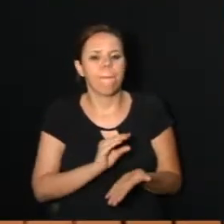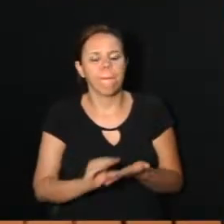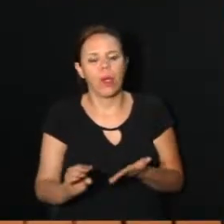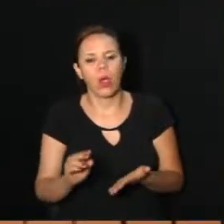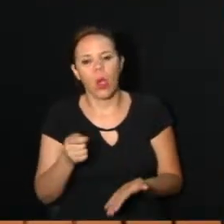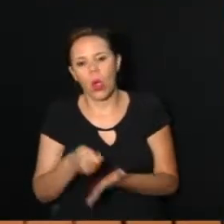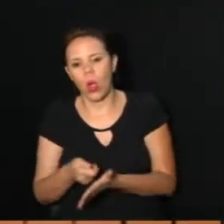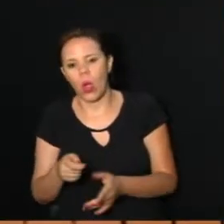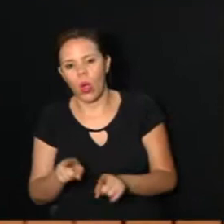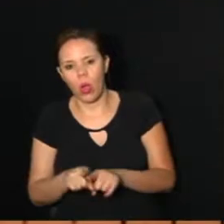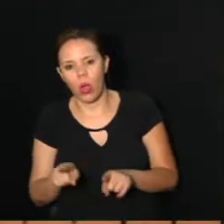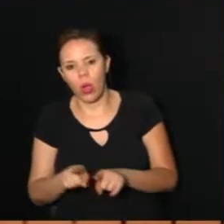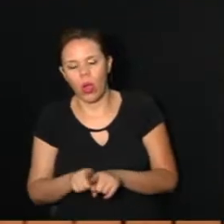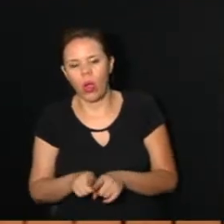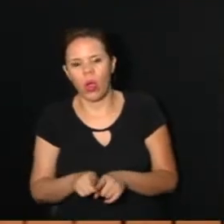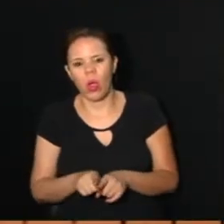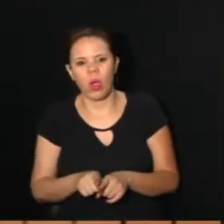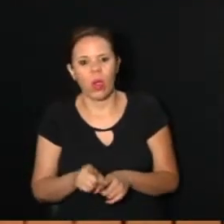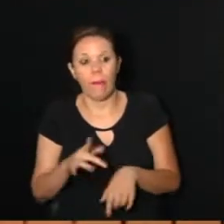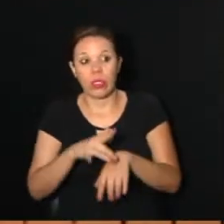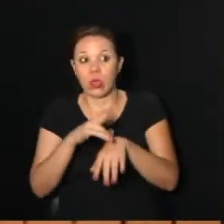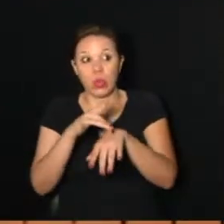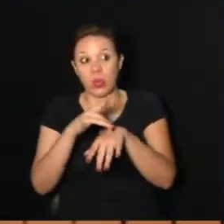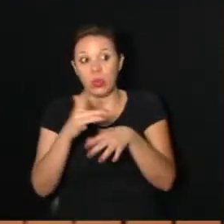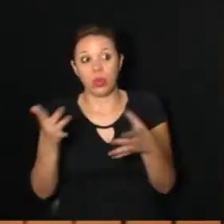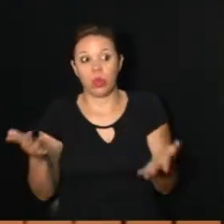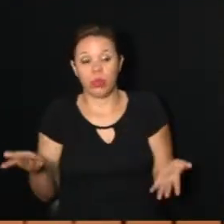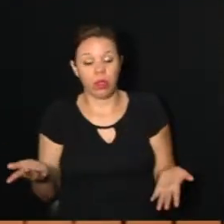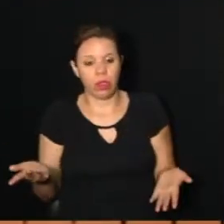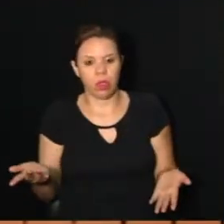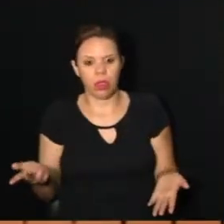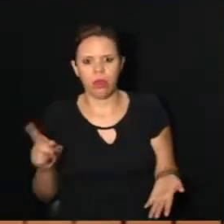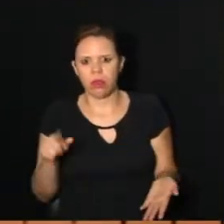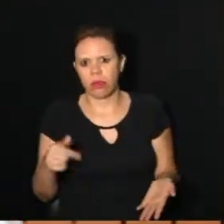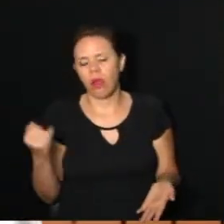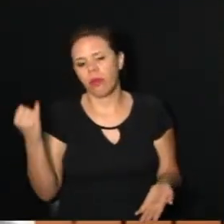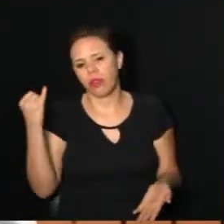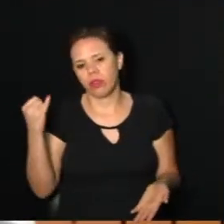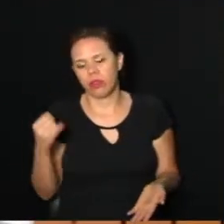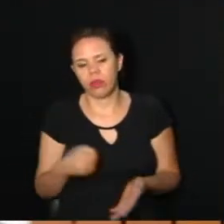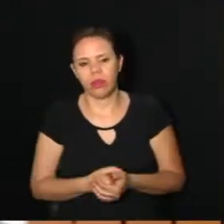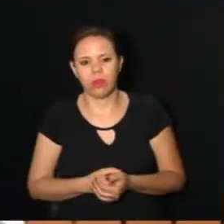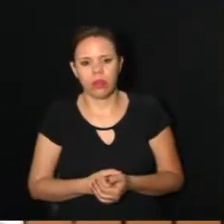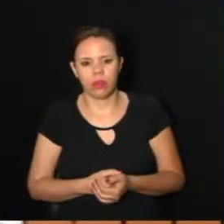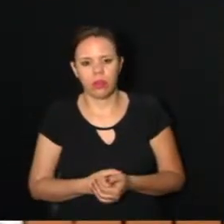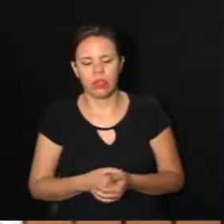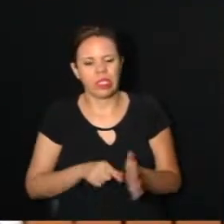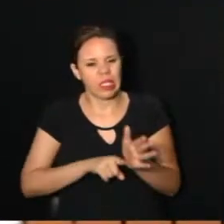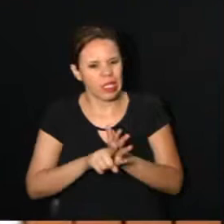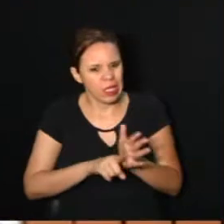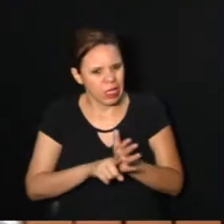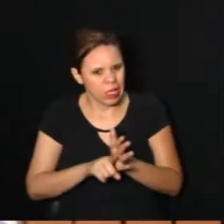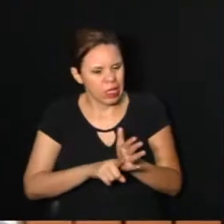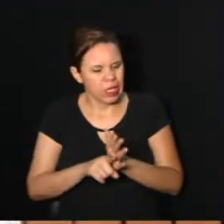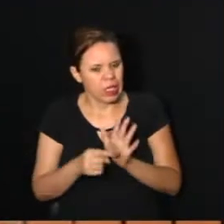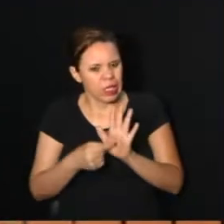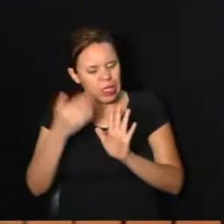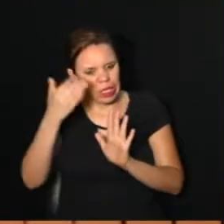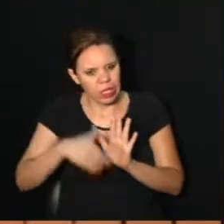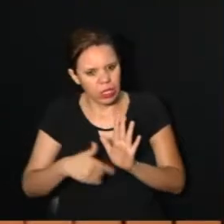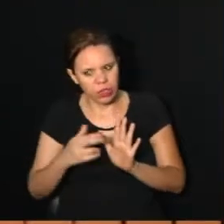mitigatória abusiva. Sim. Isso é muito importante. Em sede de estudos de impacto ou